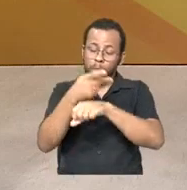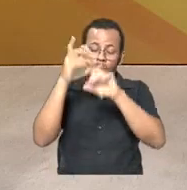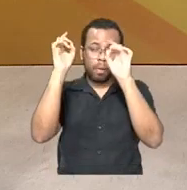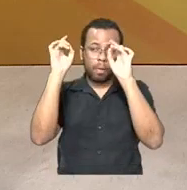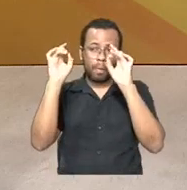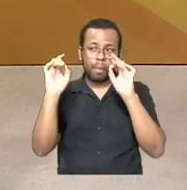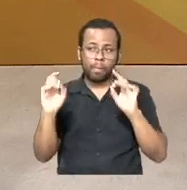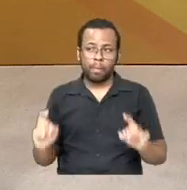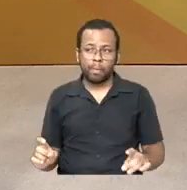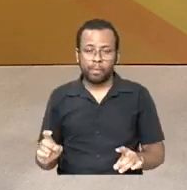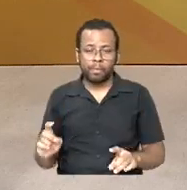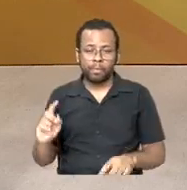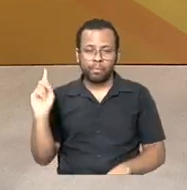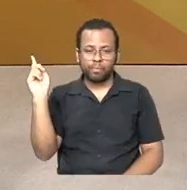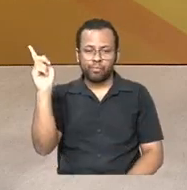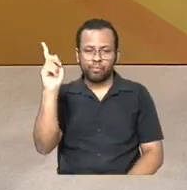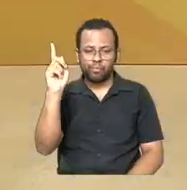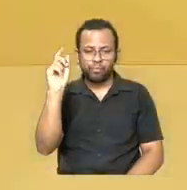rodou